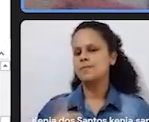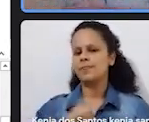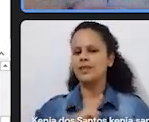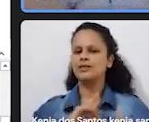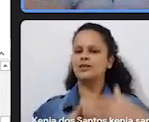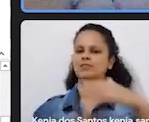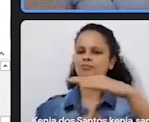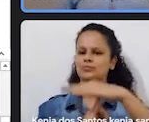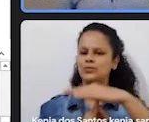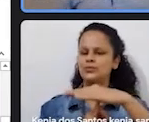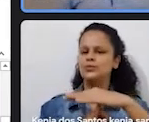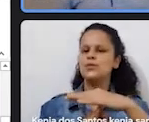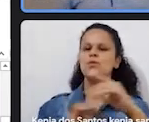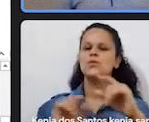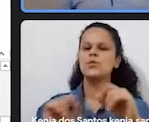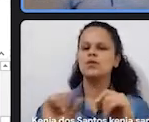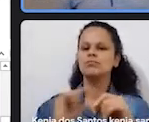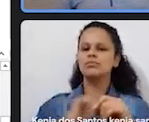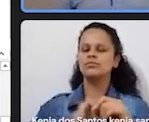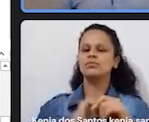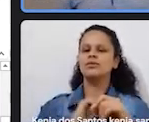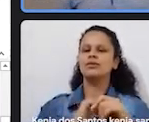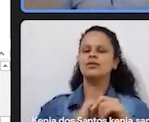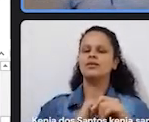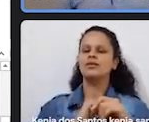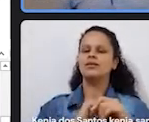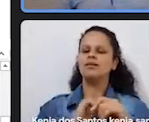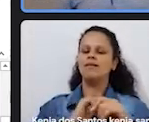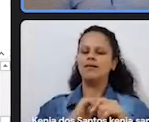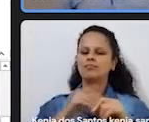chegada é a subestação consumidora.